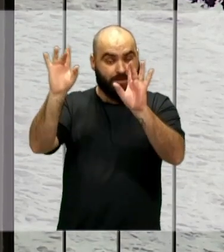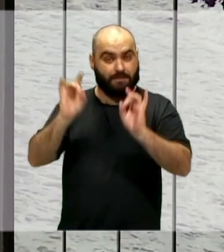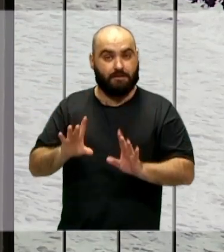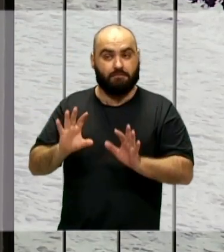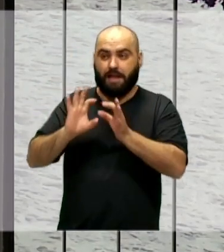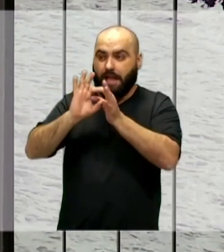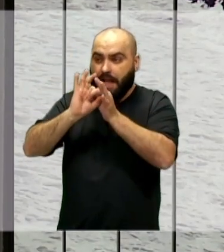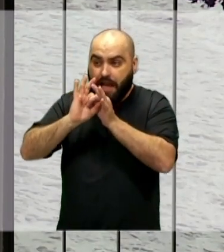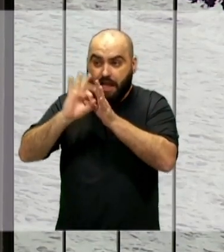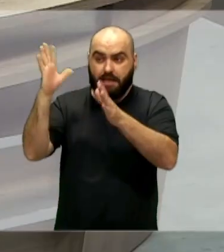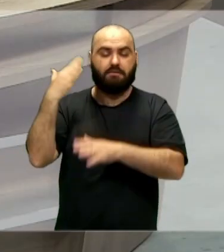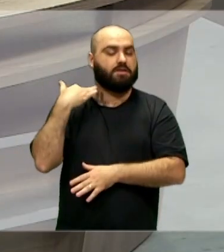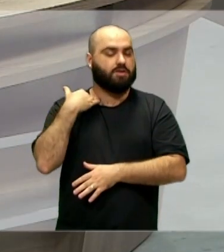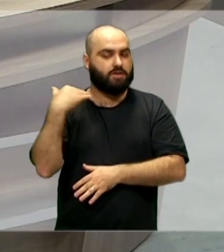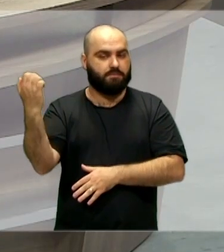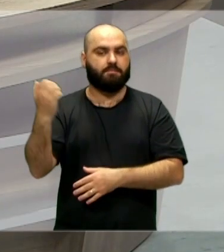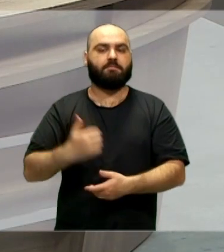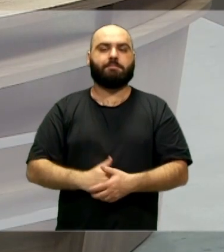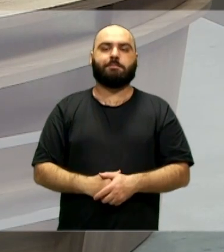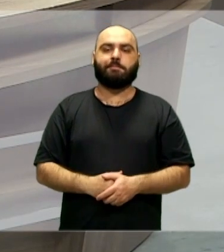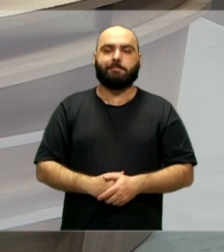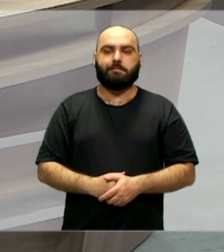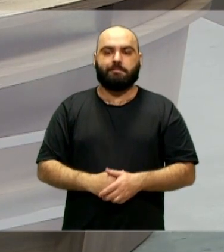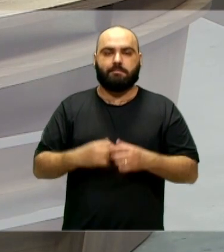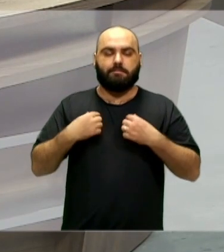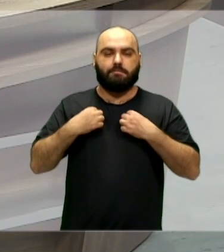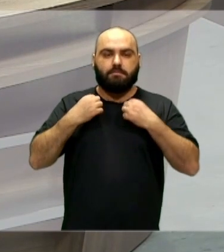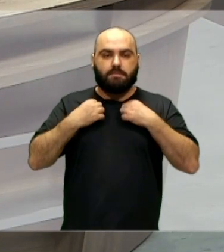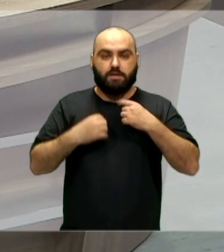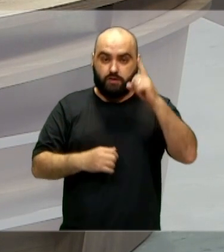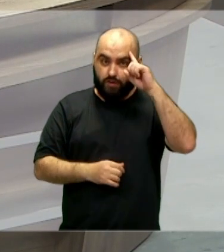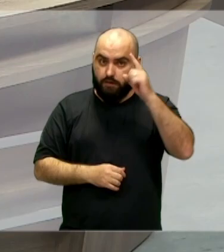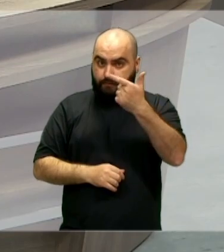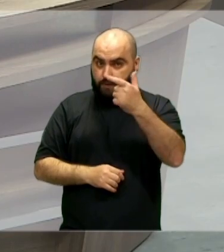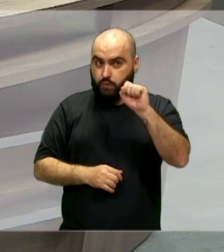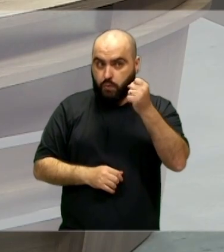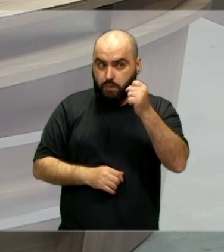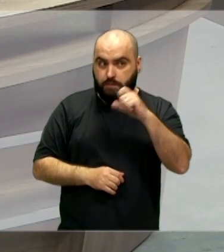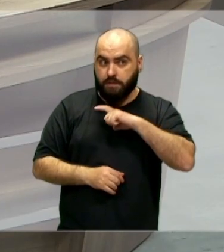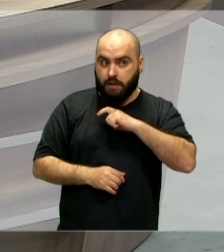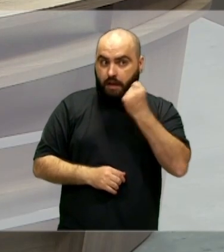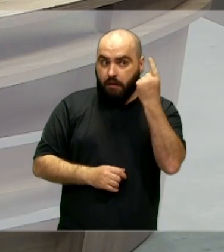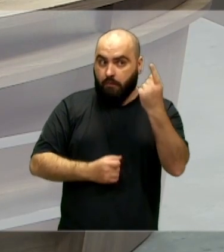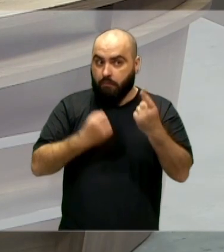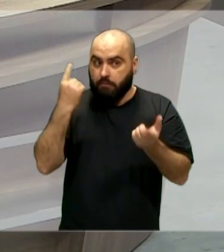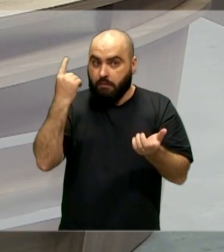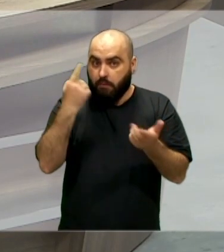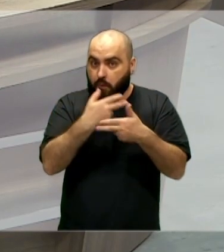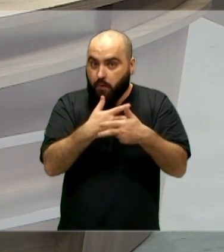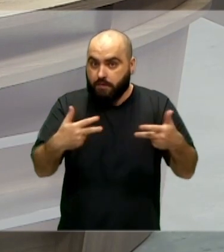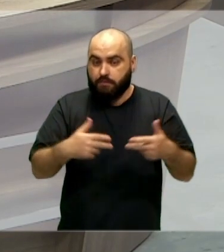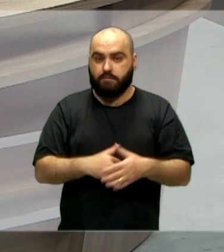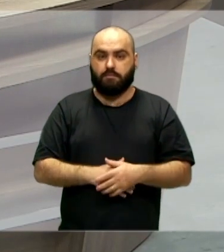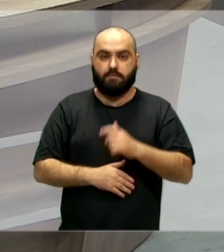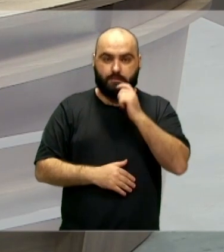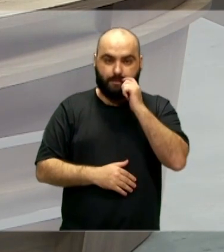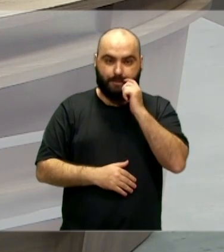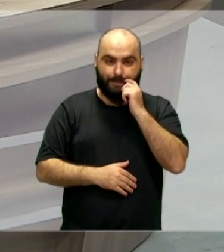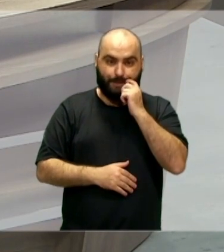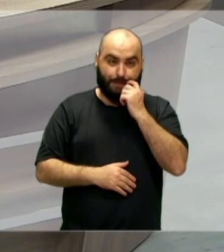disposição sempre que precisar. E vamos ter aí alguma coisa especial no dia 28? Vocês estão planejando alguma coisa? Itajaí está estar viva,